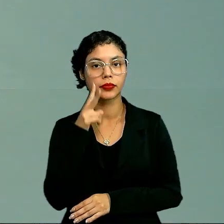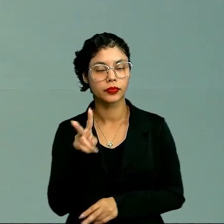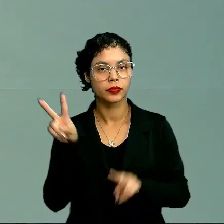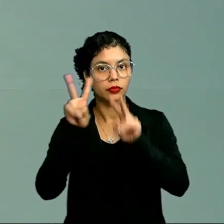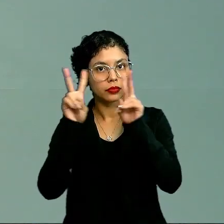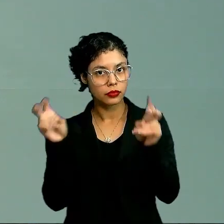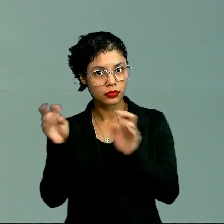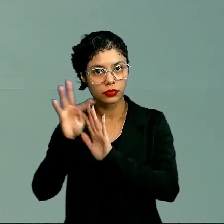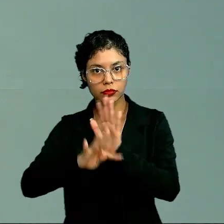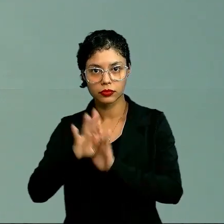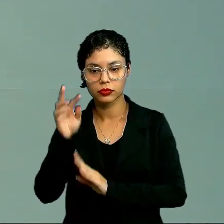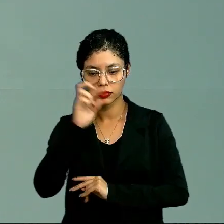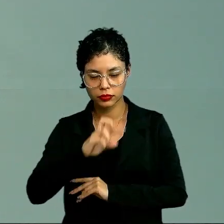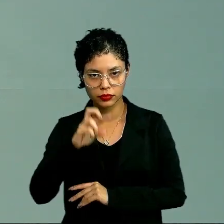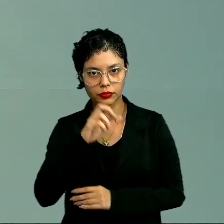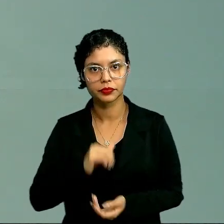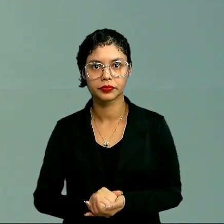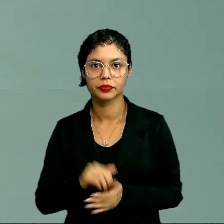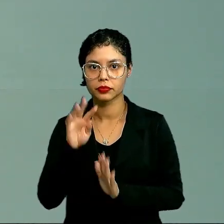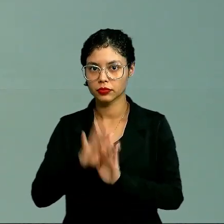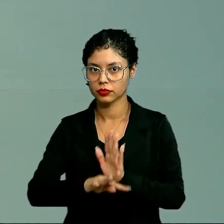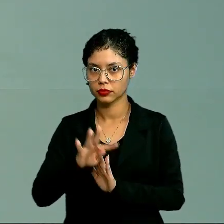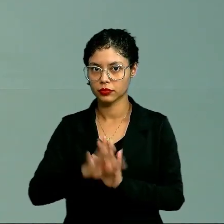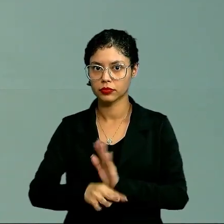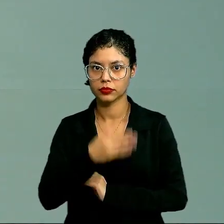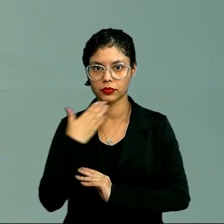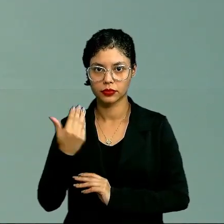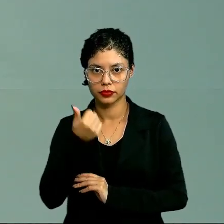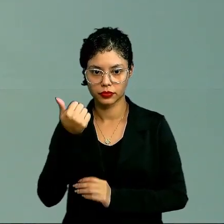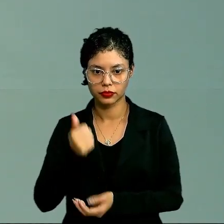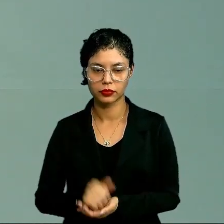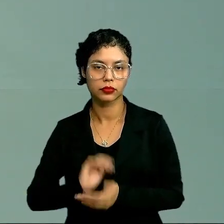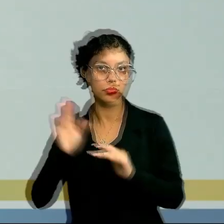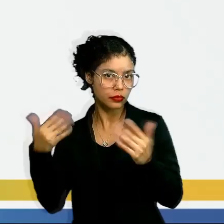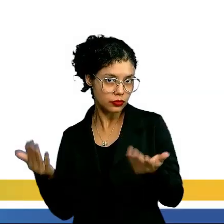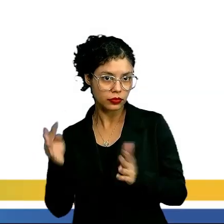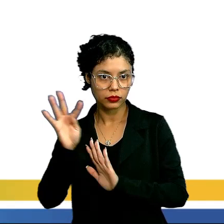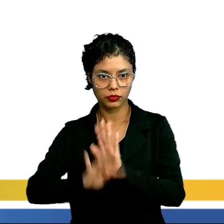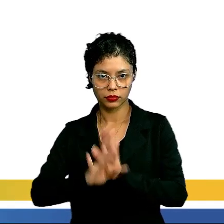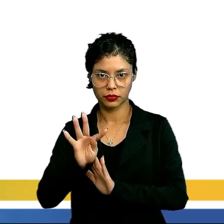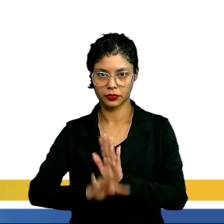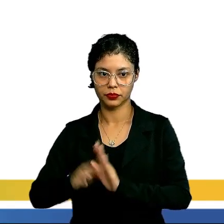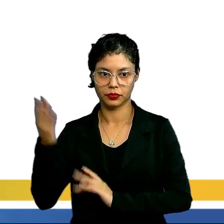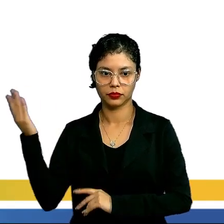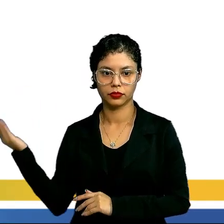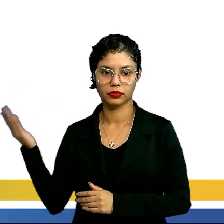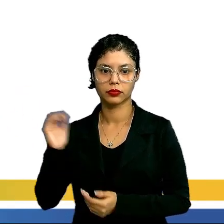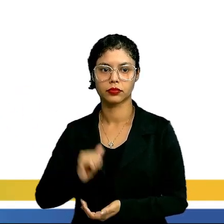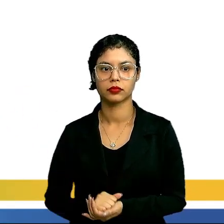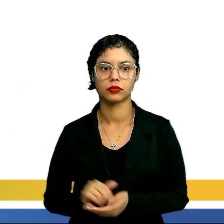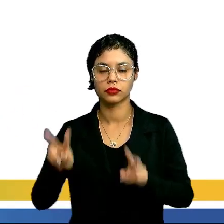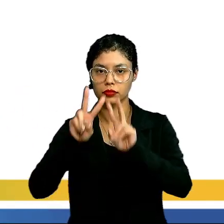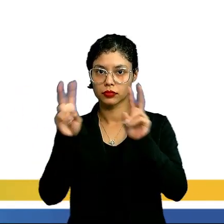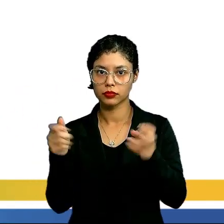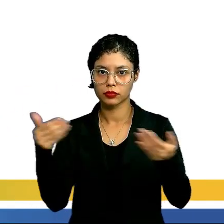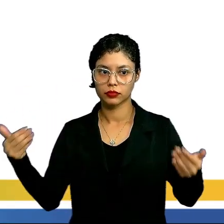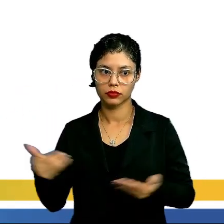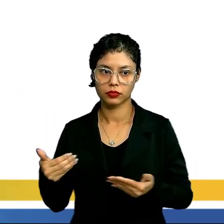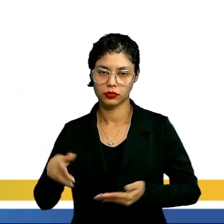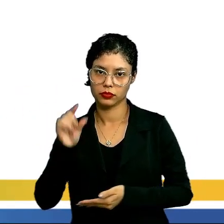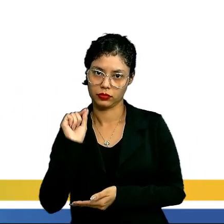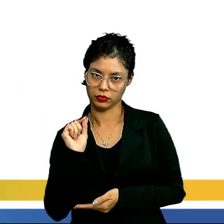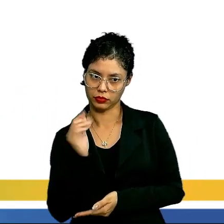tema e dos textos motivadores. Então, vamos à nossa aula. Qual seria esse tema, né, professora? E aí, o tema de hoje